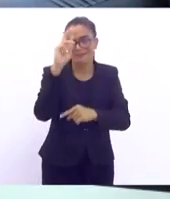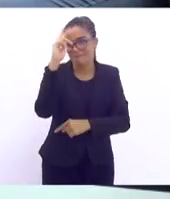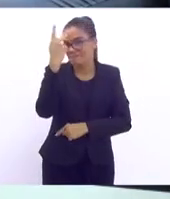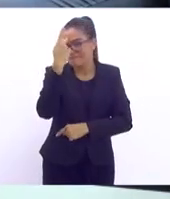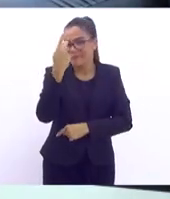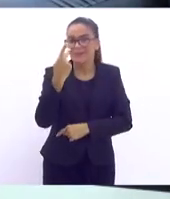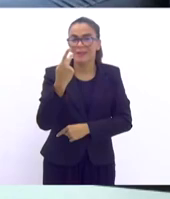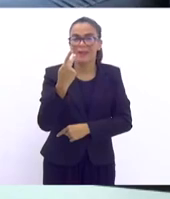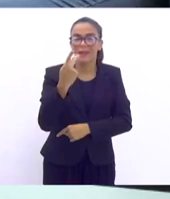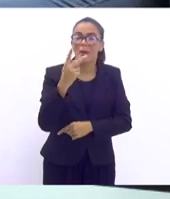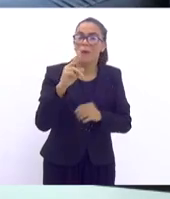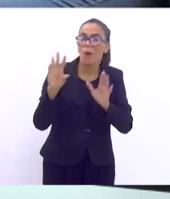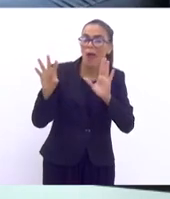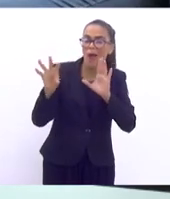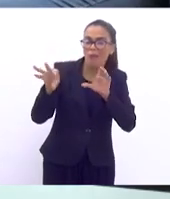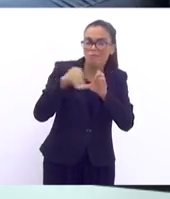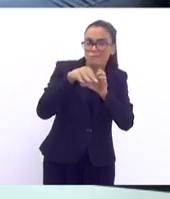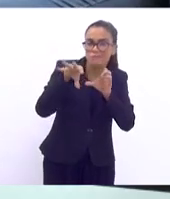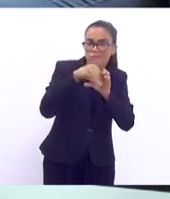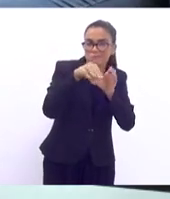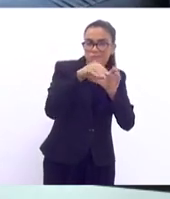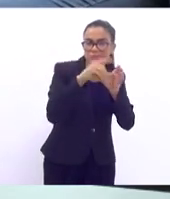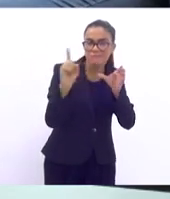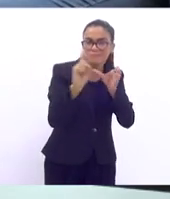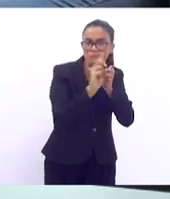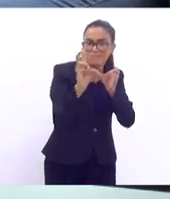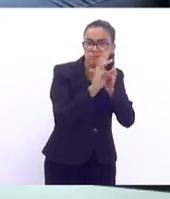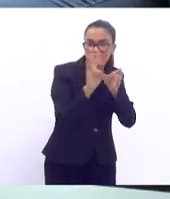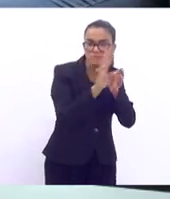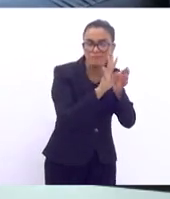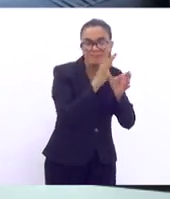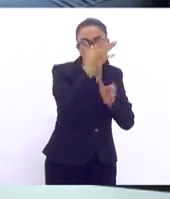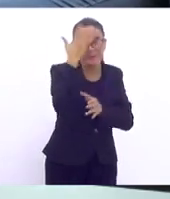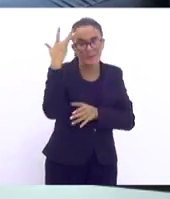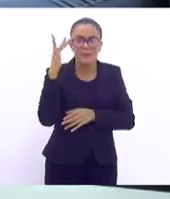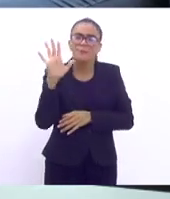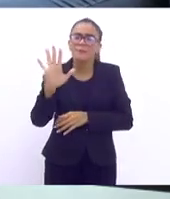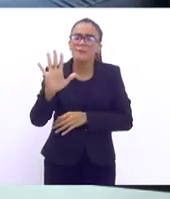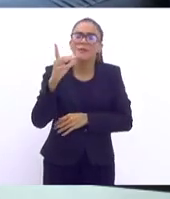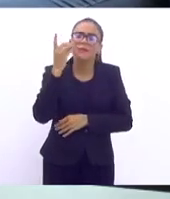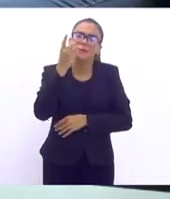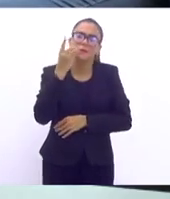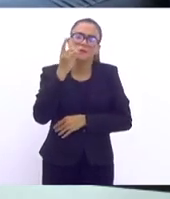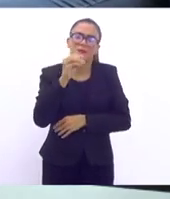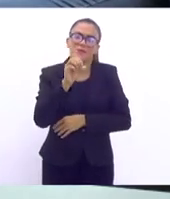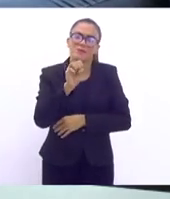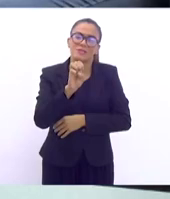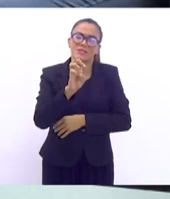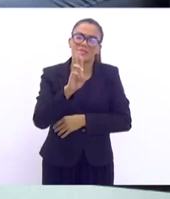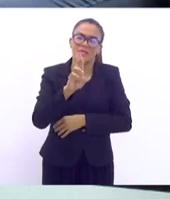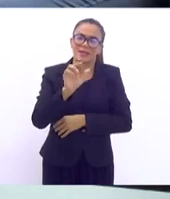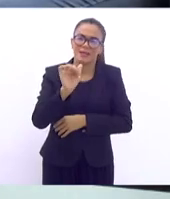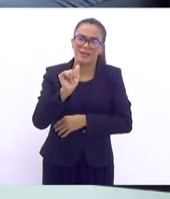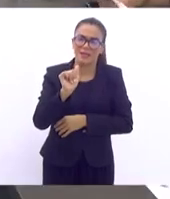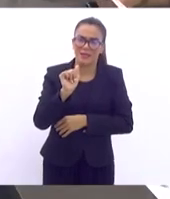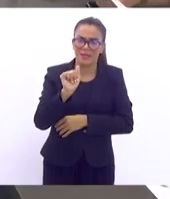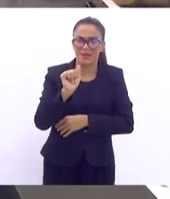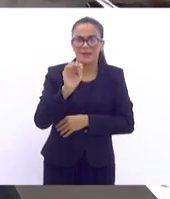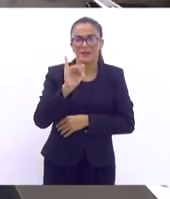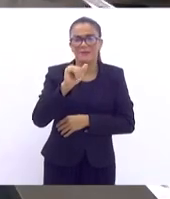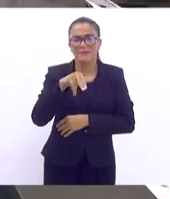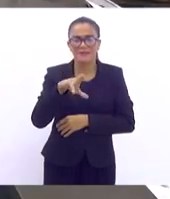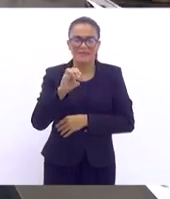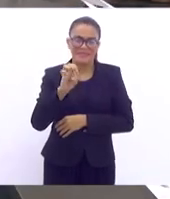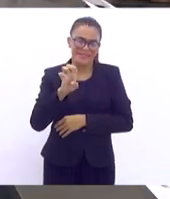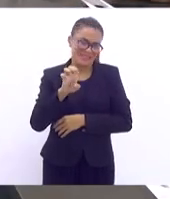mas ele não tem a prerrogativa de essa composição é o que eu digo me parece de uma de